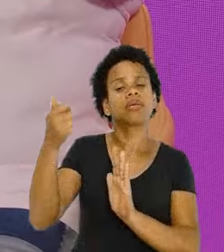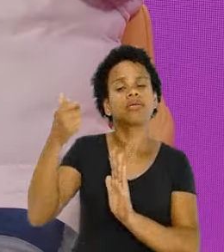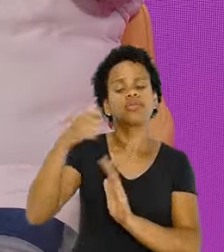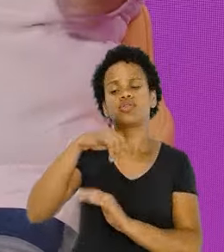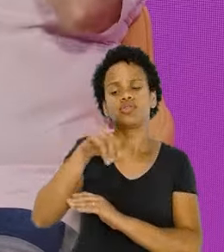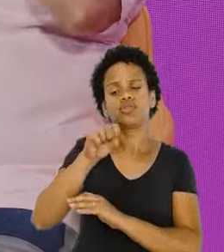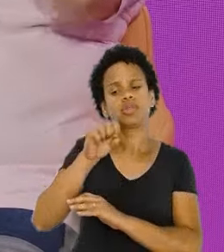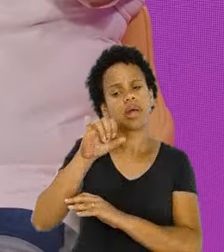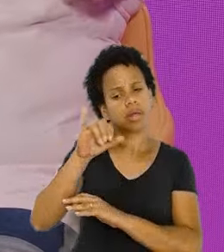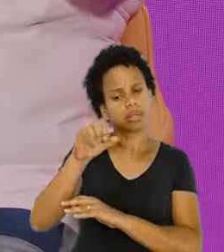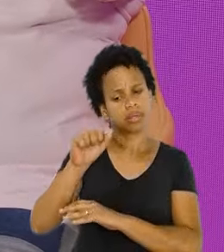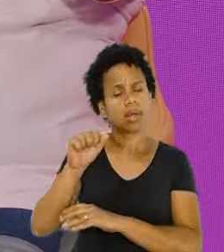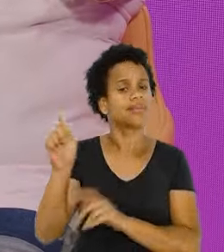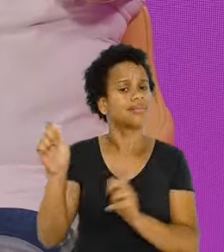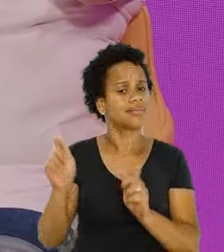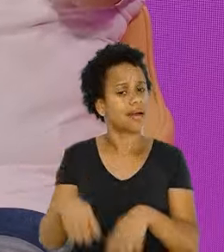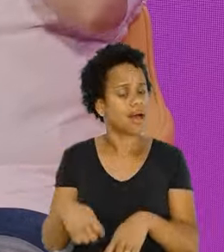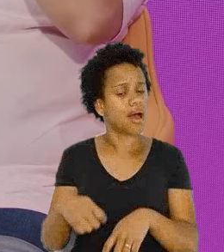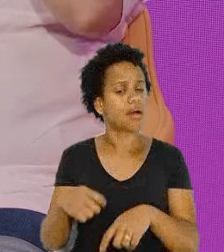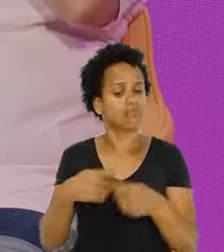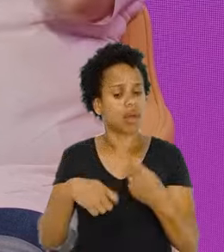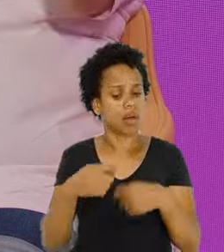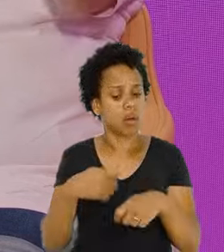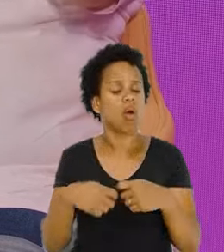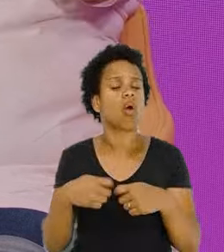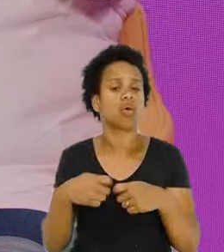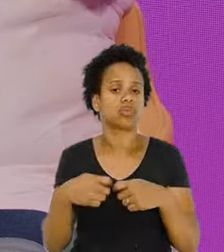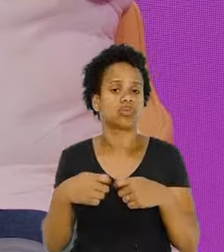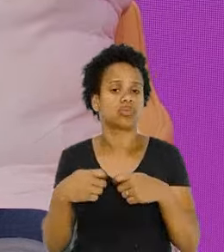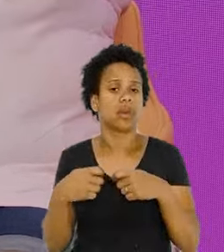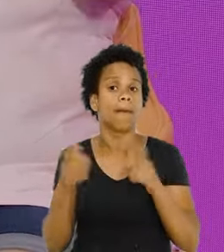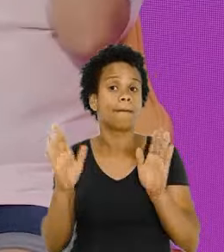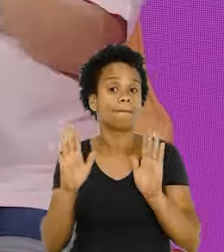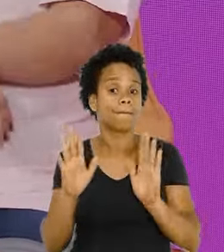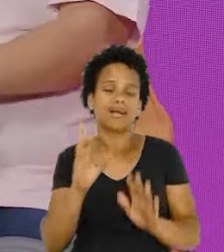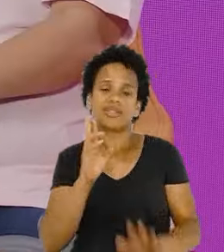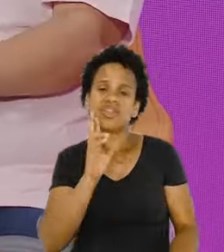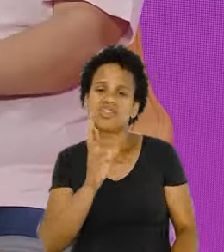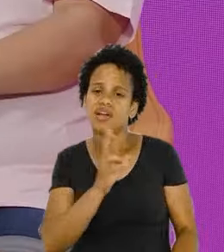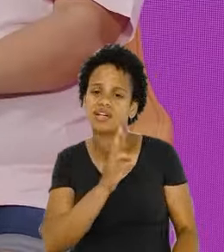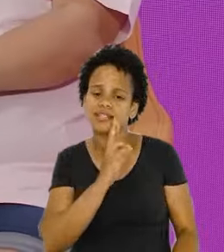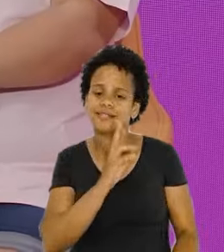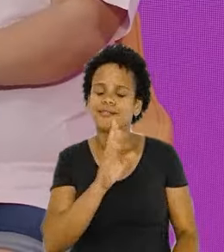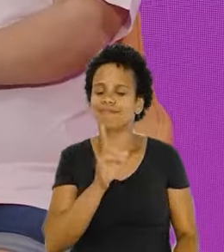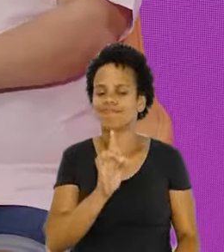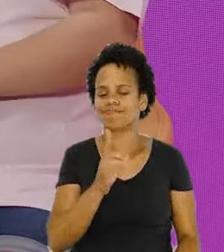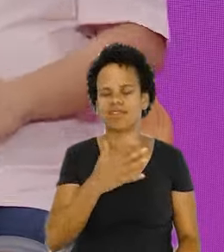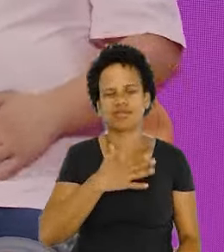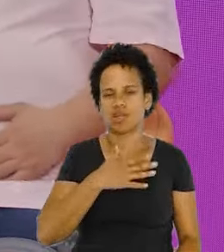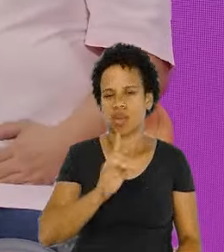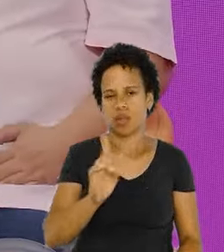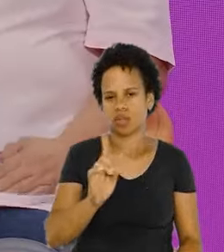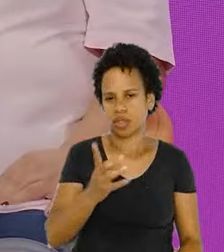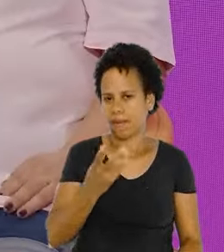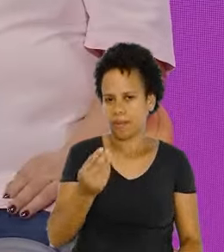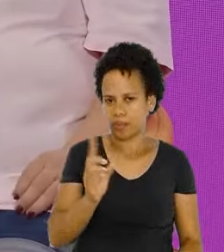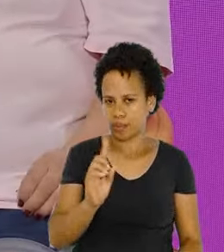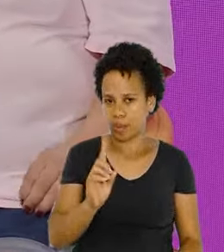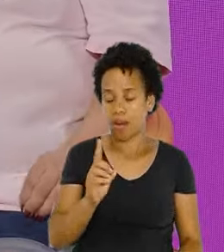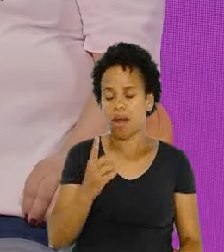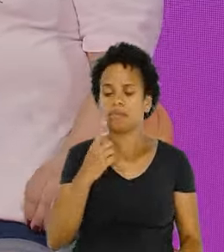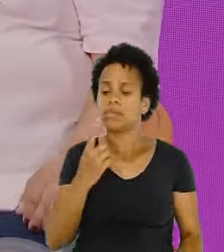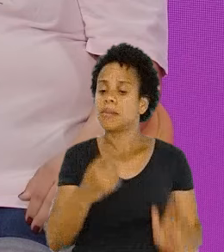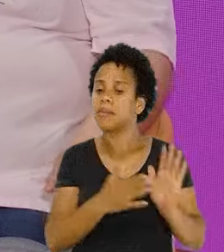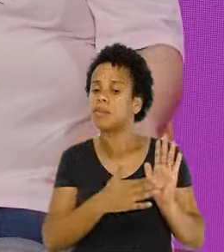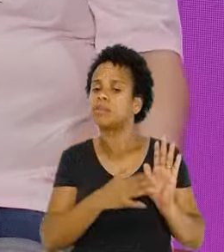ela poderia sim ter o negócio mas no restaurante ia ficar muito além daquilo que ela ia curtir aí propôs para ela uma